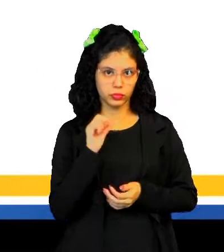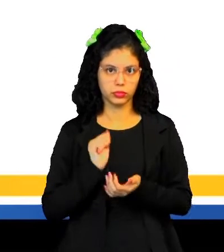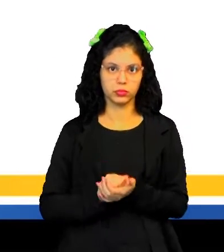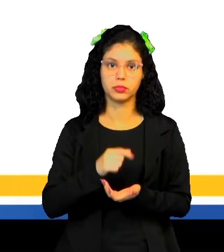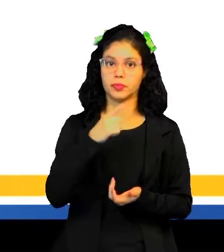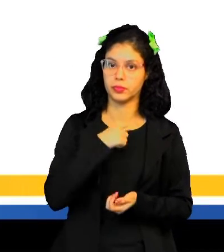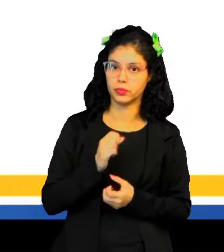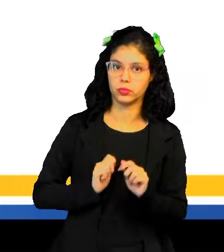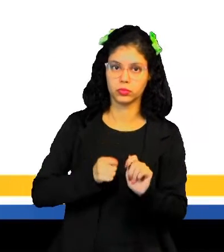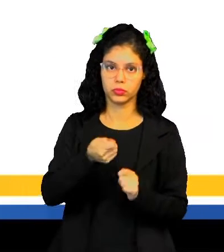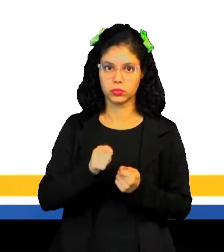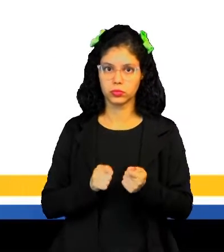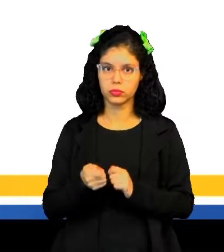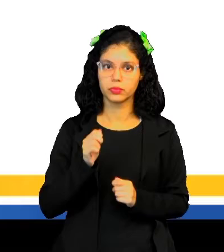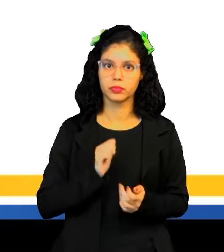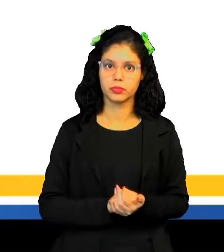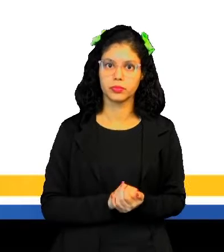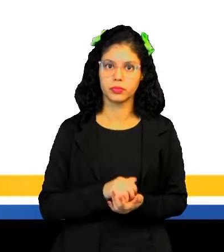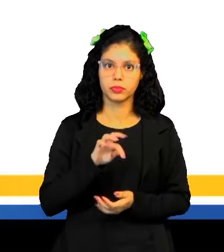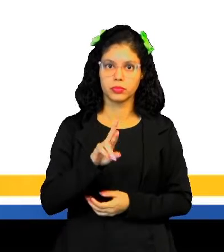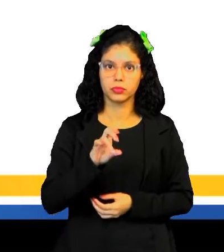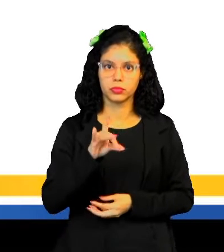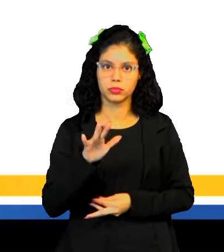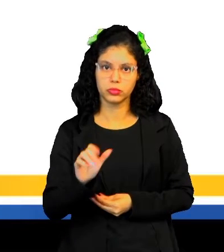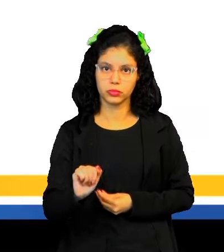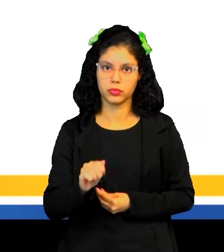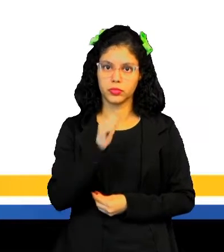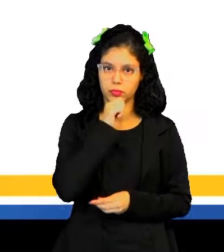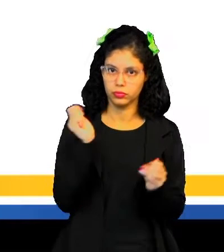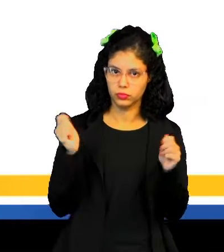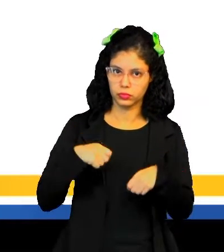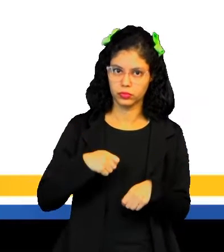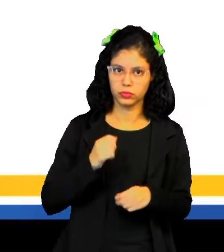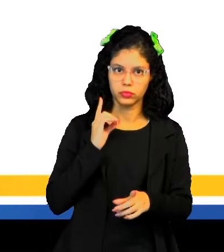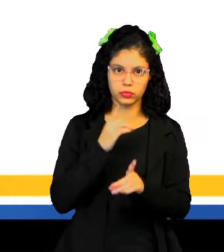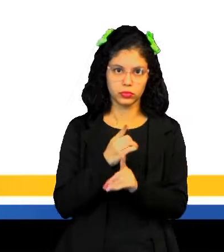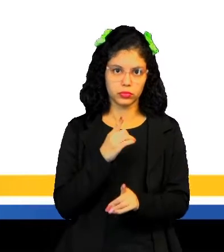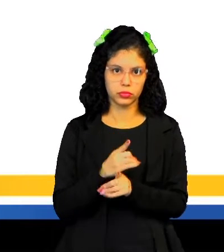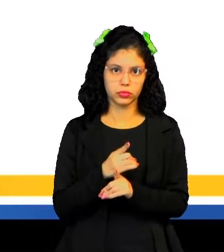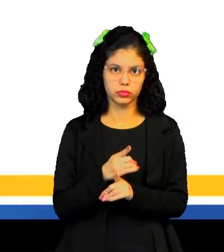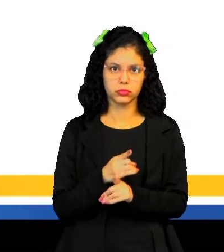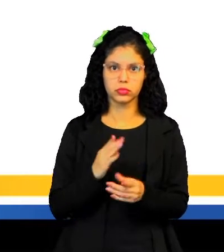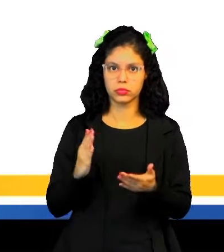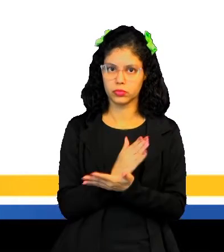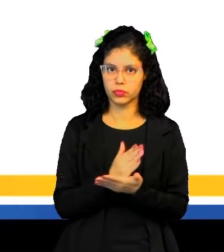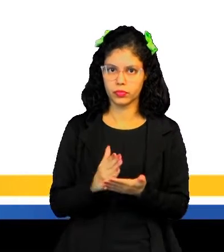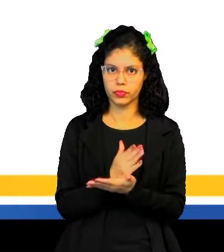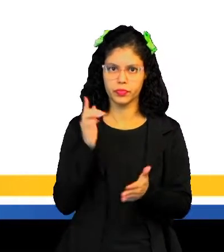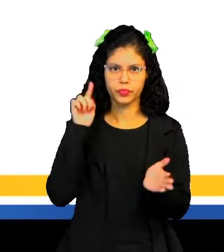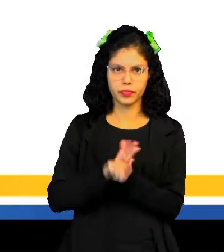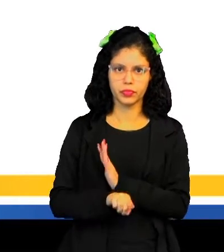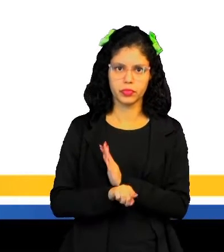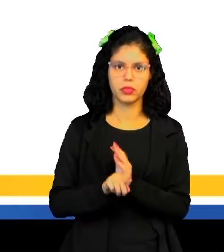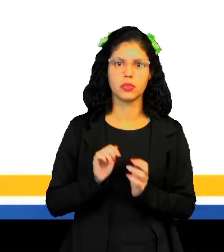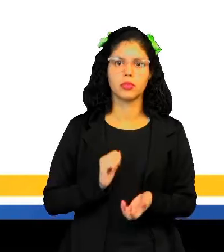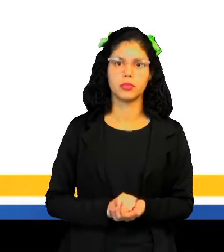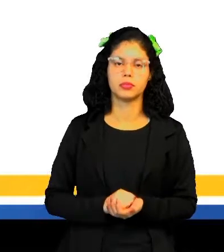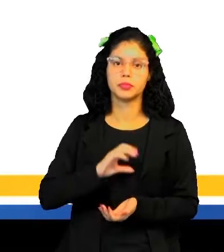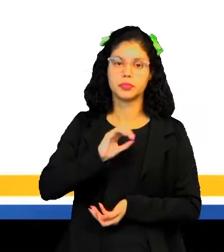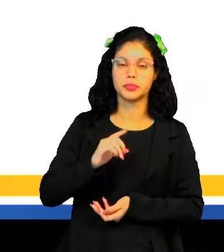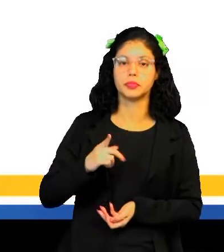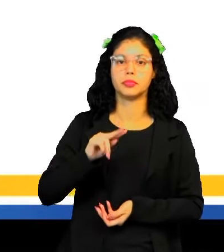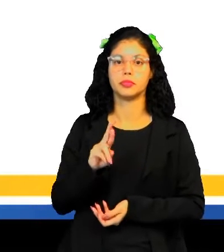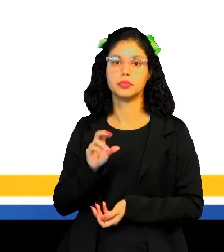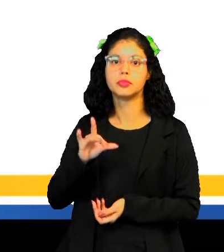e teve o controle sobre a transição, pois encontrou nela uma forma de negociar algumas questões com